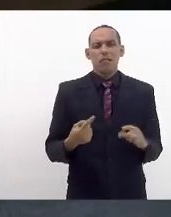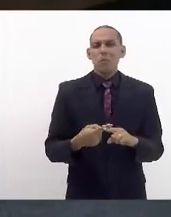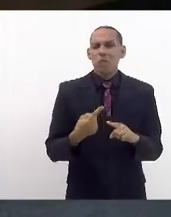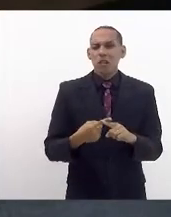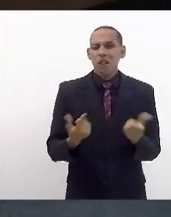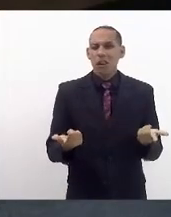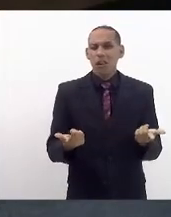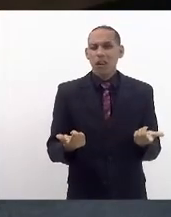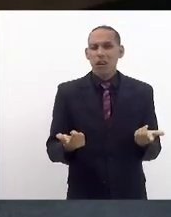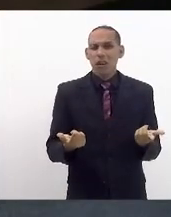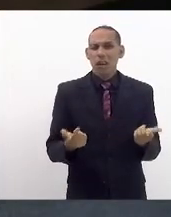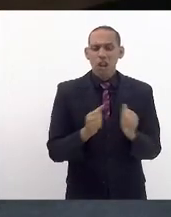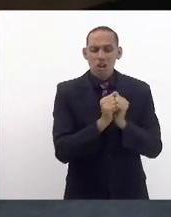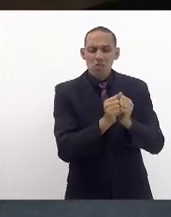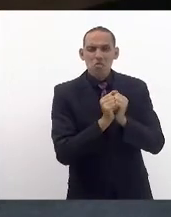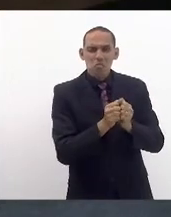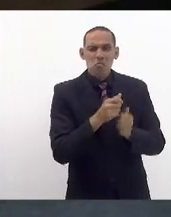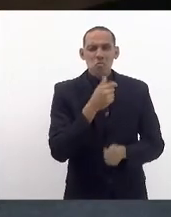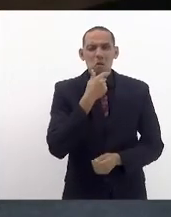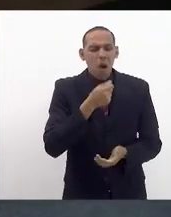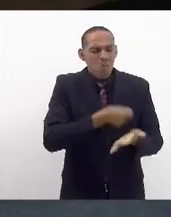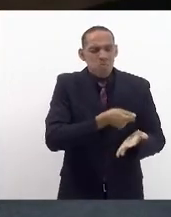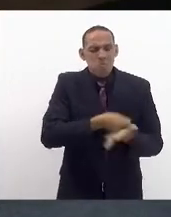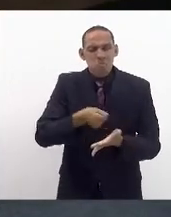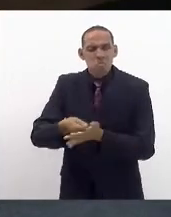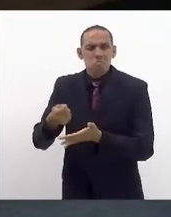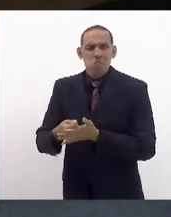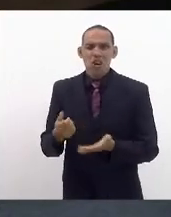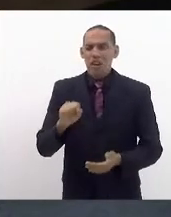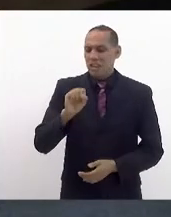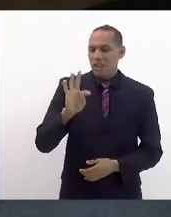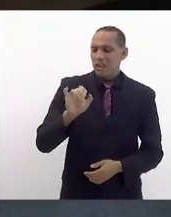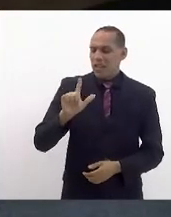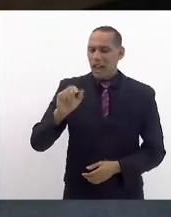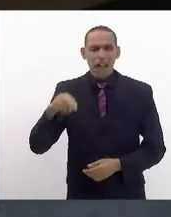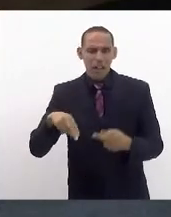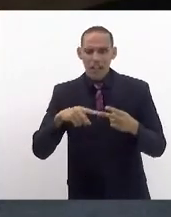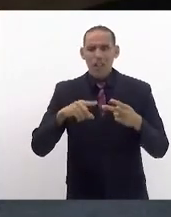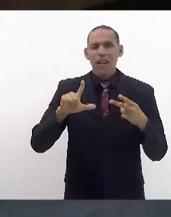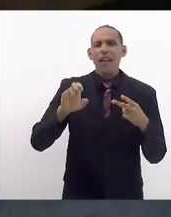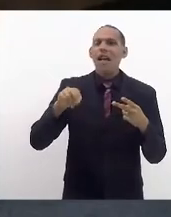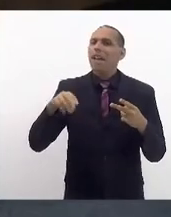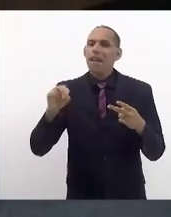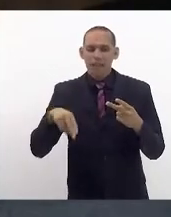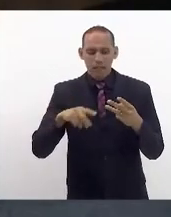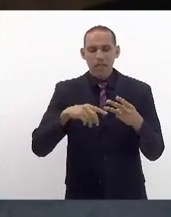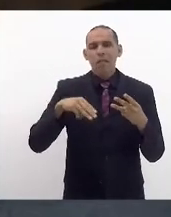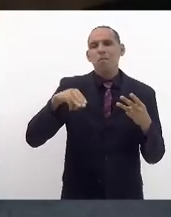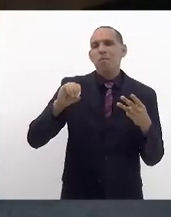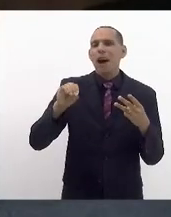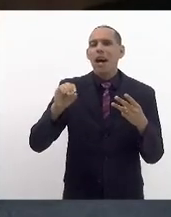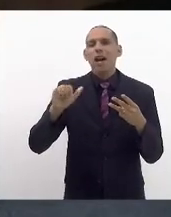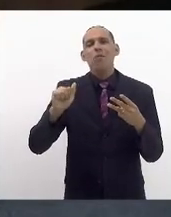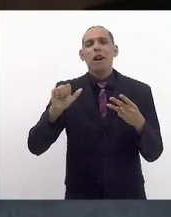lado de tanto ditadores sanguinários como Stalin, Lenin, Mao Tse-Tung, etc.,